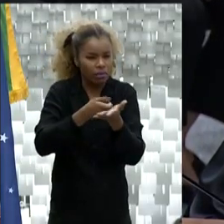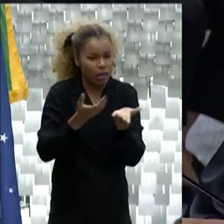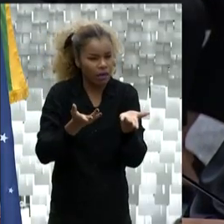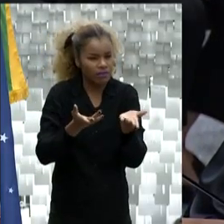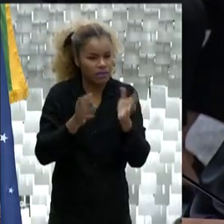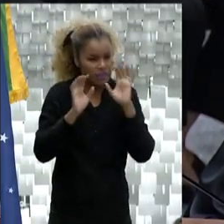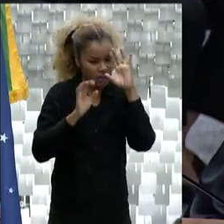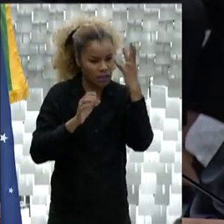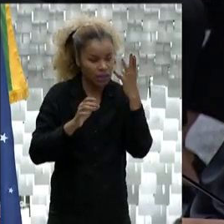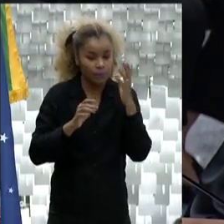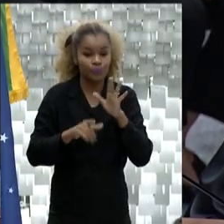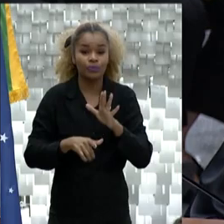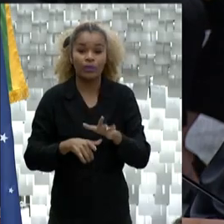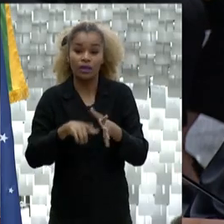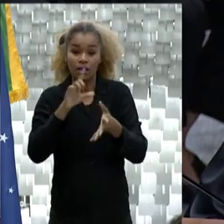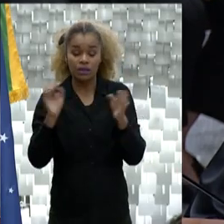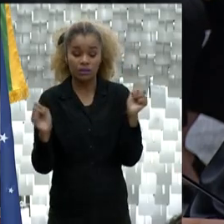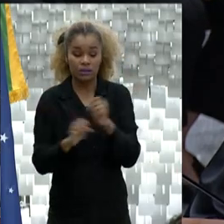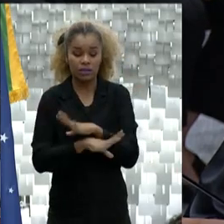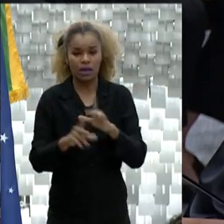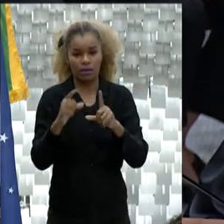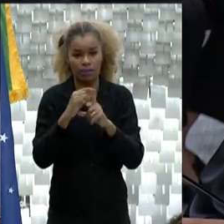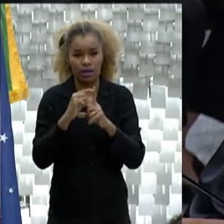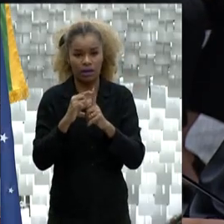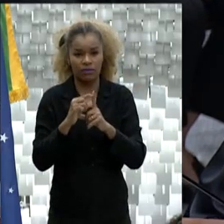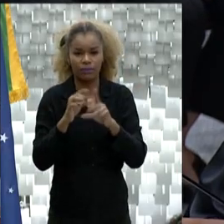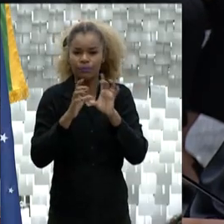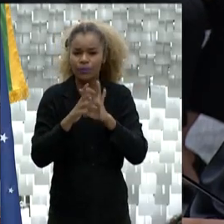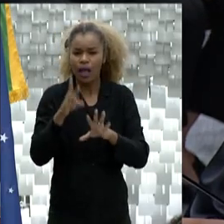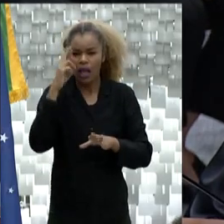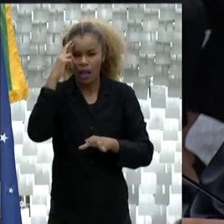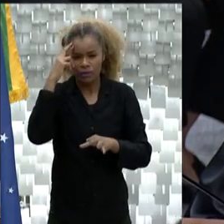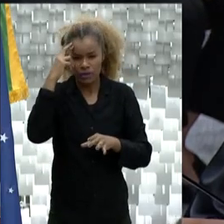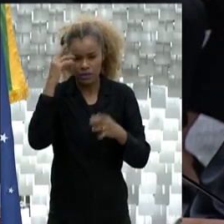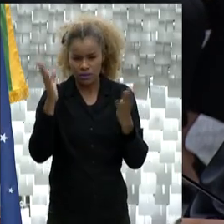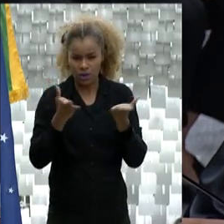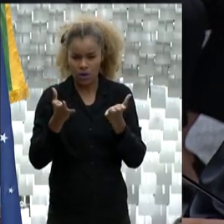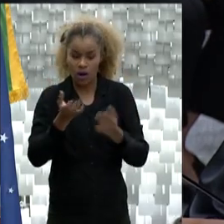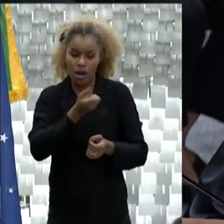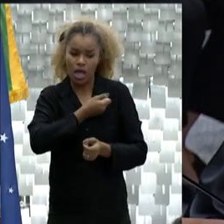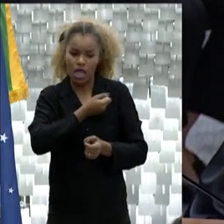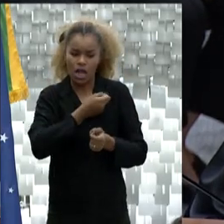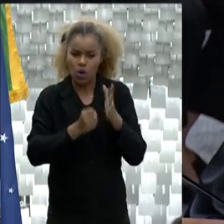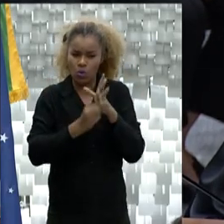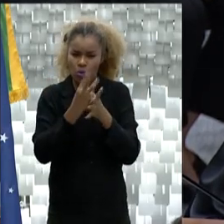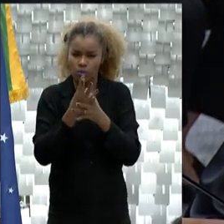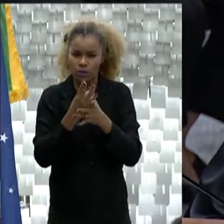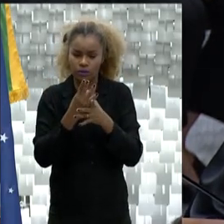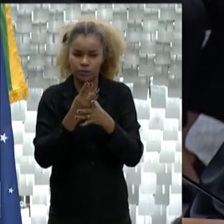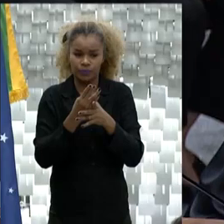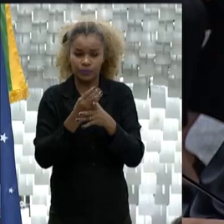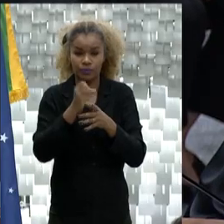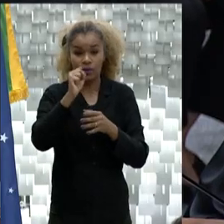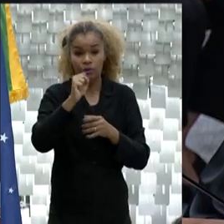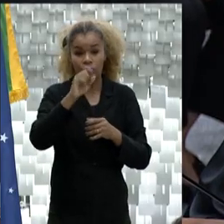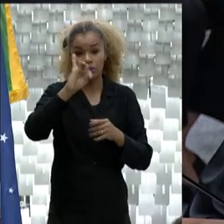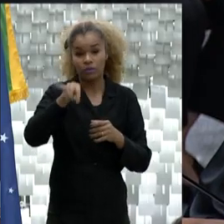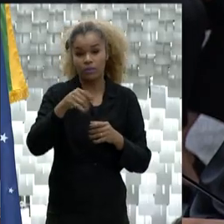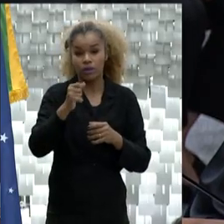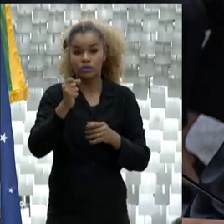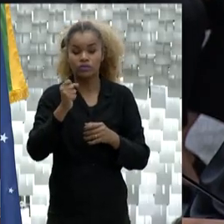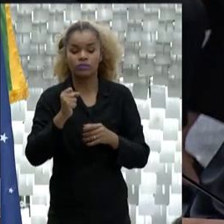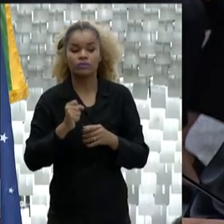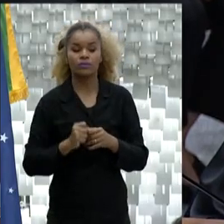de encerrar minhas palavras, deixo uma reflexão em números. O Superior Tribunal de